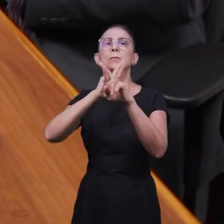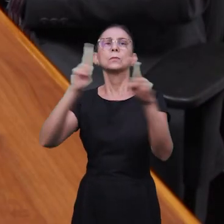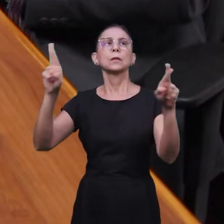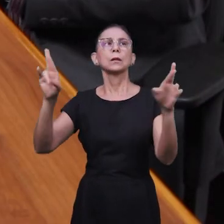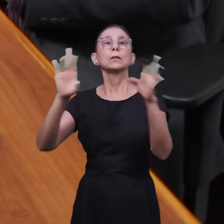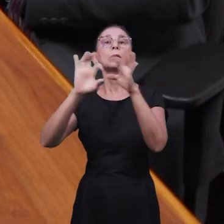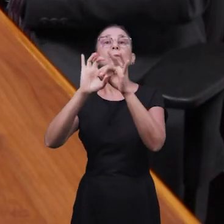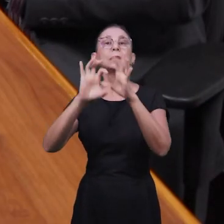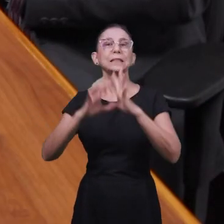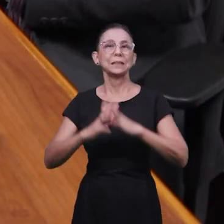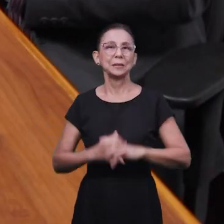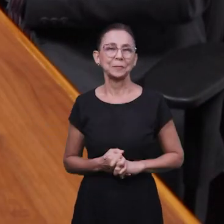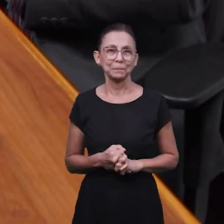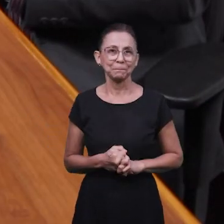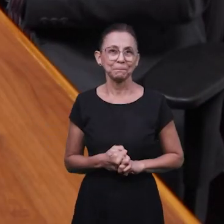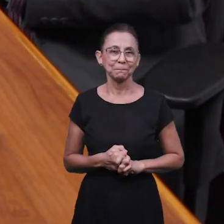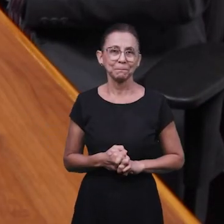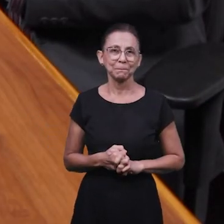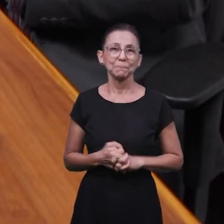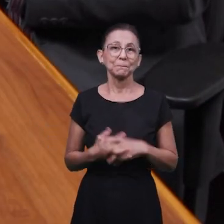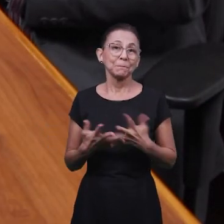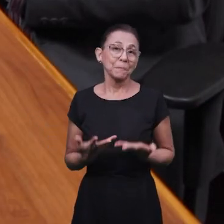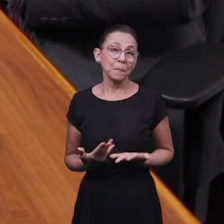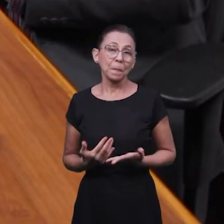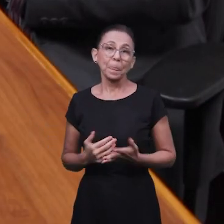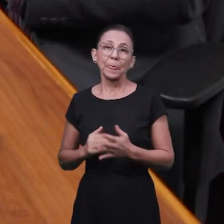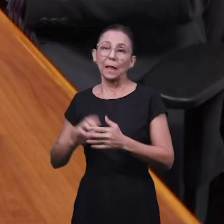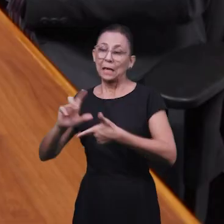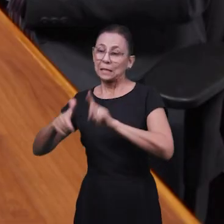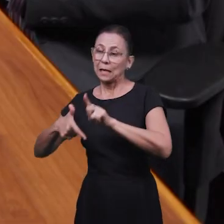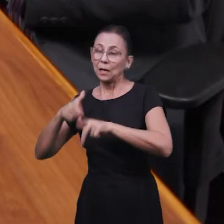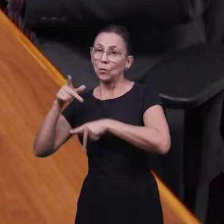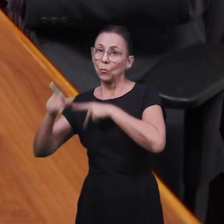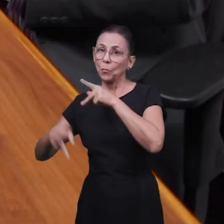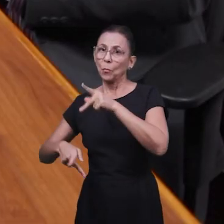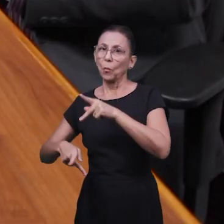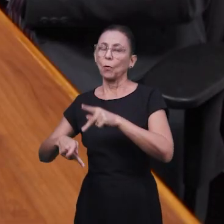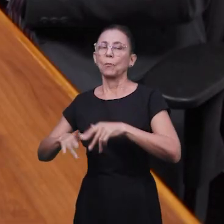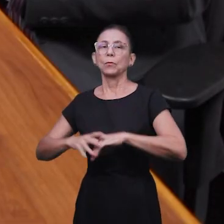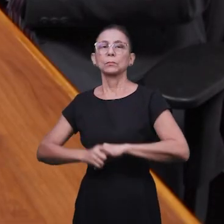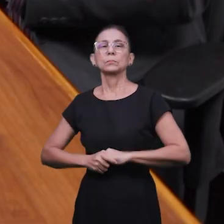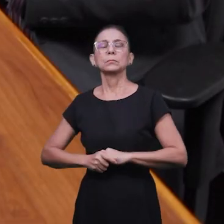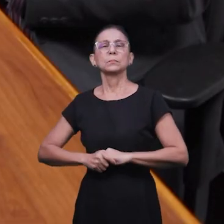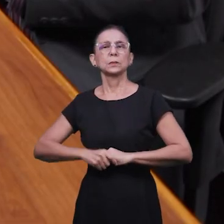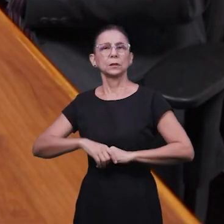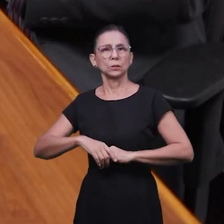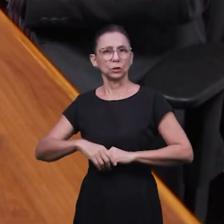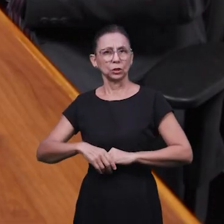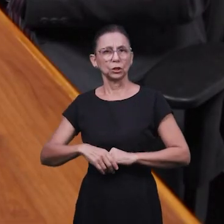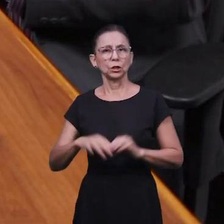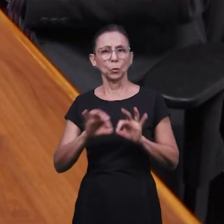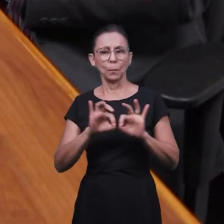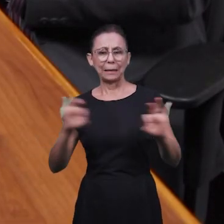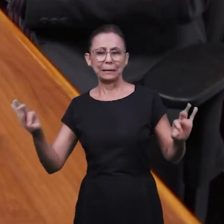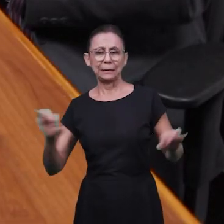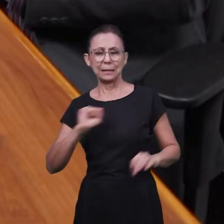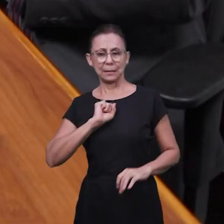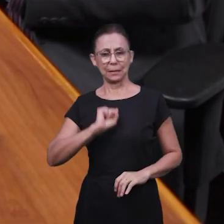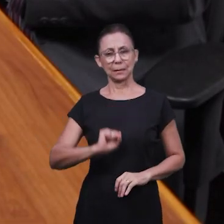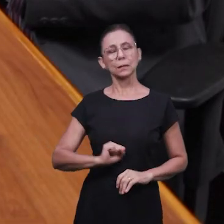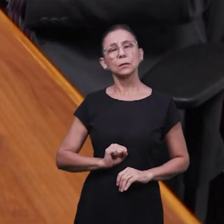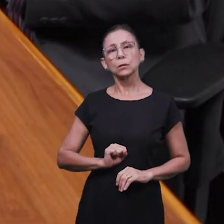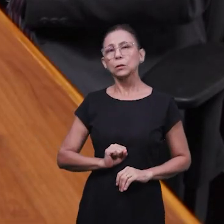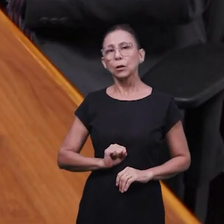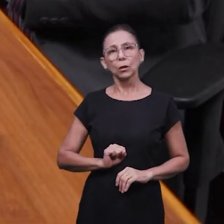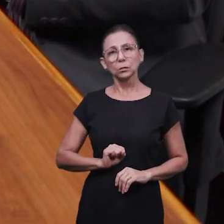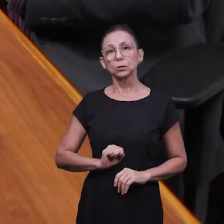Israel, que foi uma nação sacerdotal, um povo eleito de Deus. E por que nação sacerdotal? Porque foi